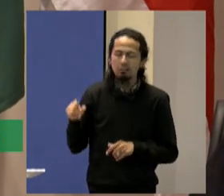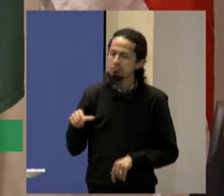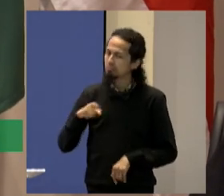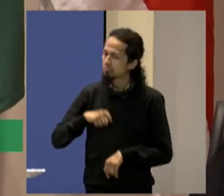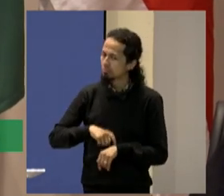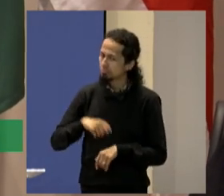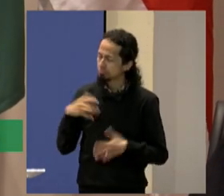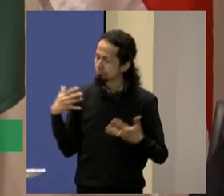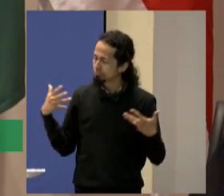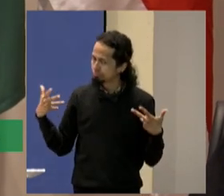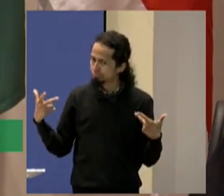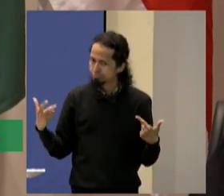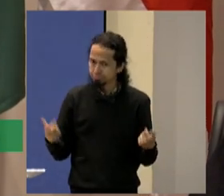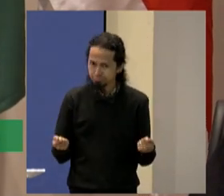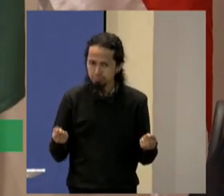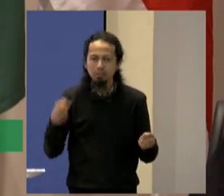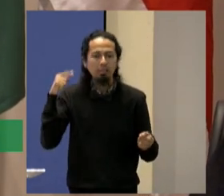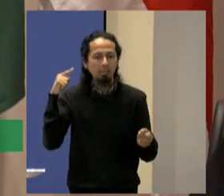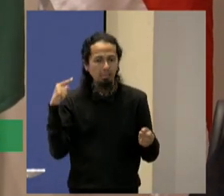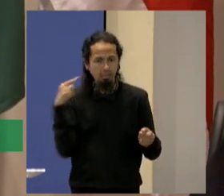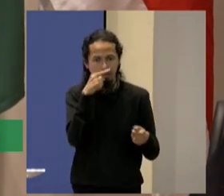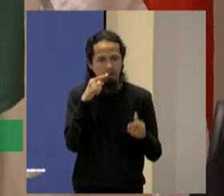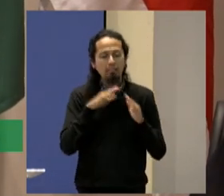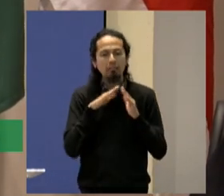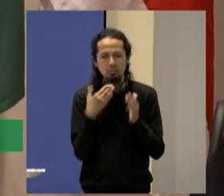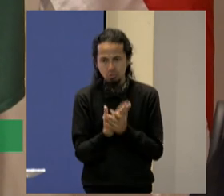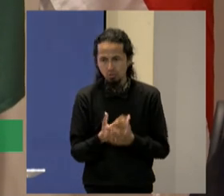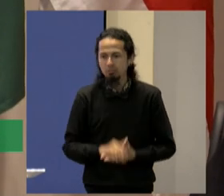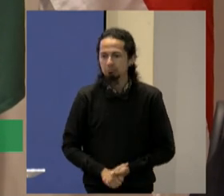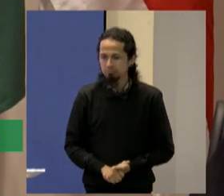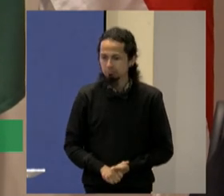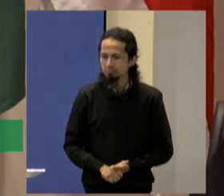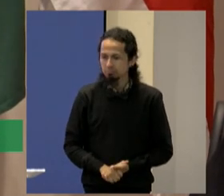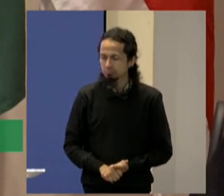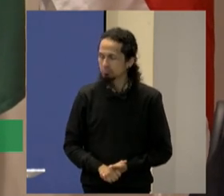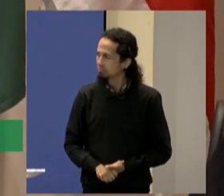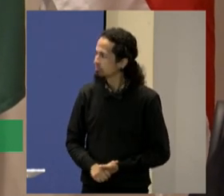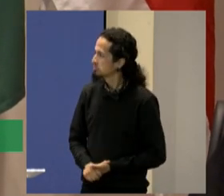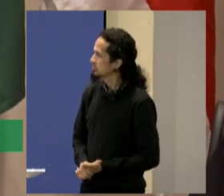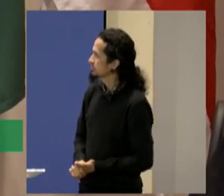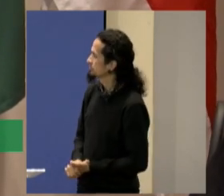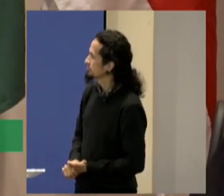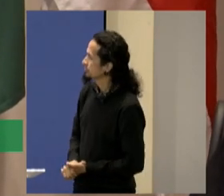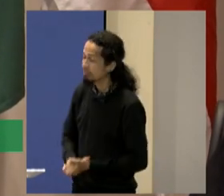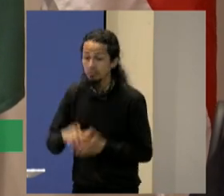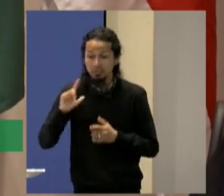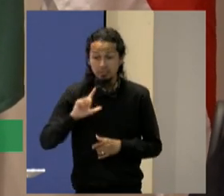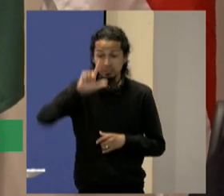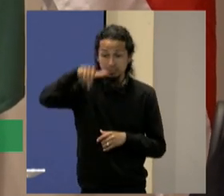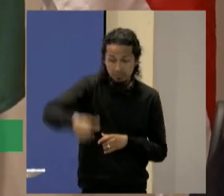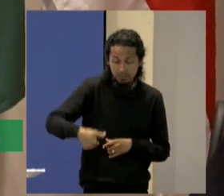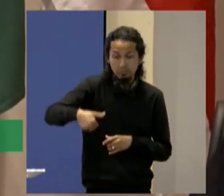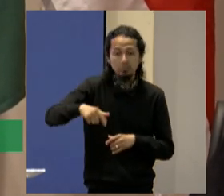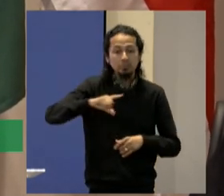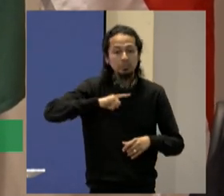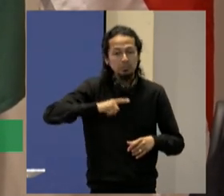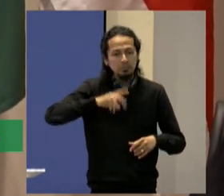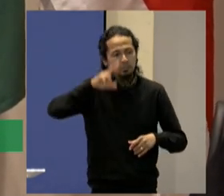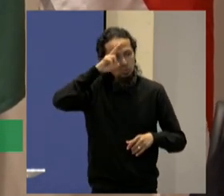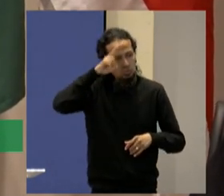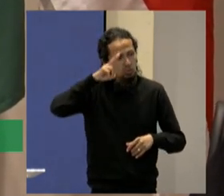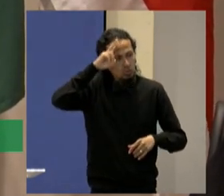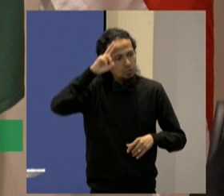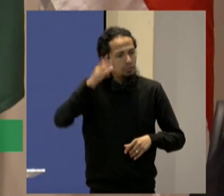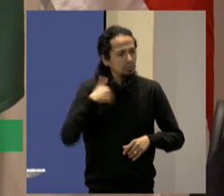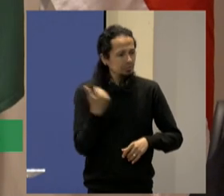para a gente da escola, né? E a gente trabalha, depois a gente teve um trajetória com a nossa enfermeira